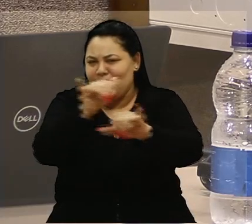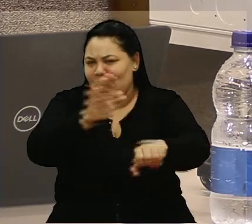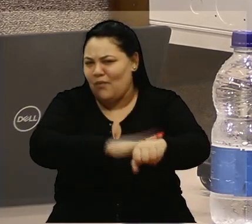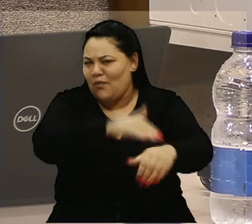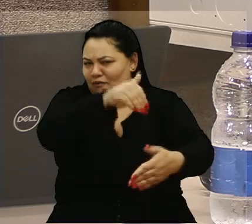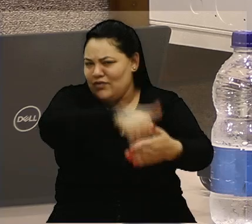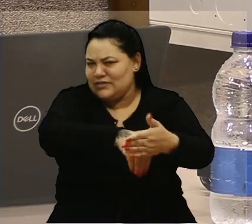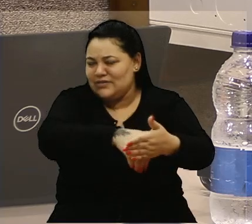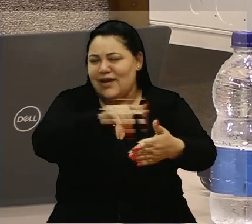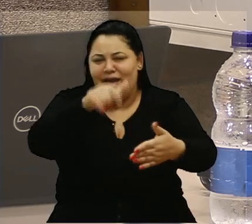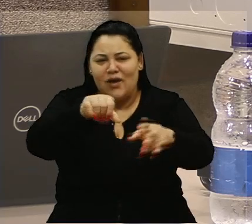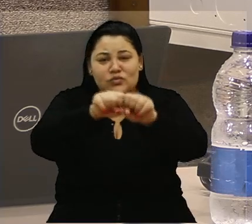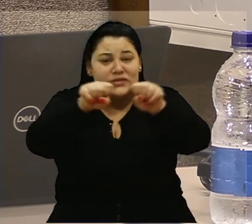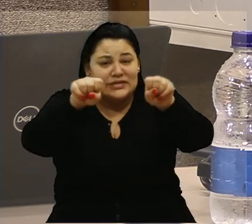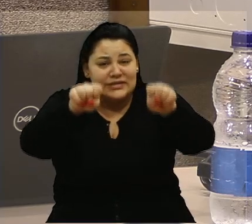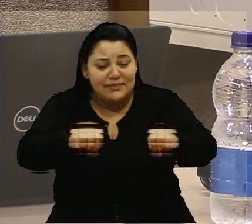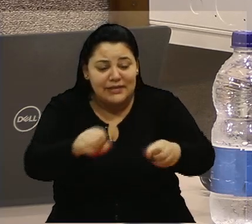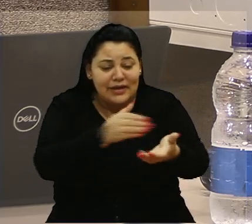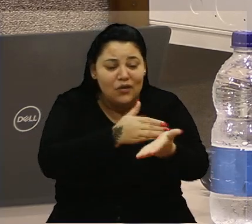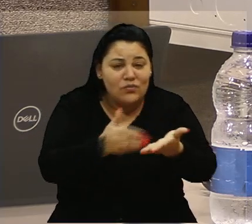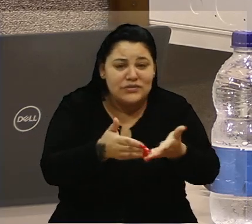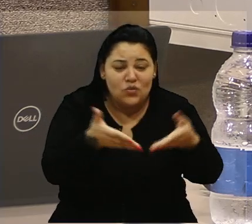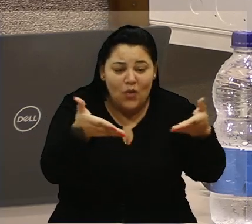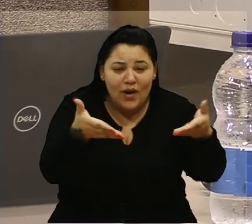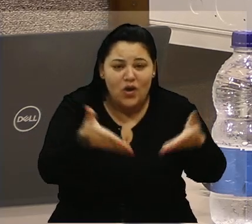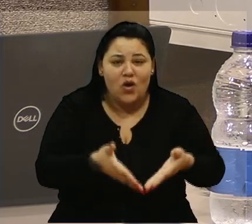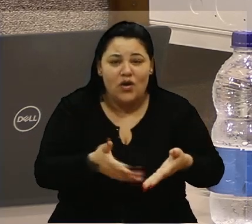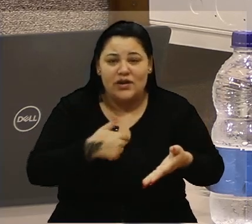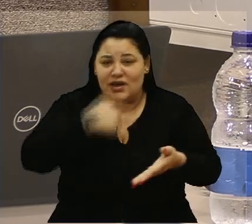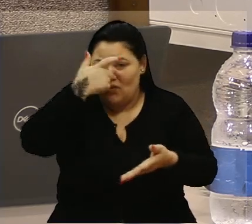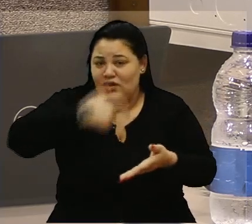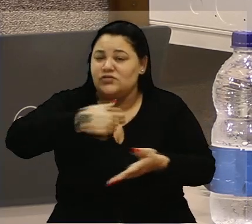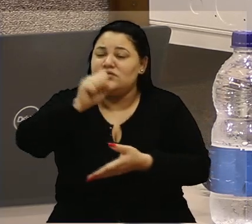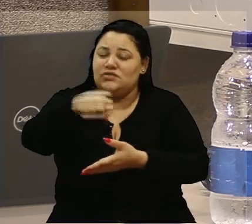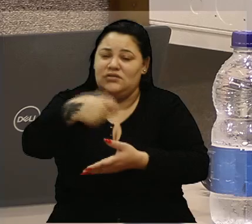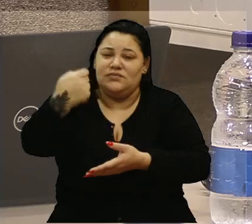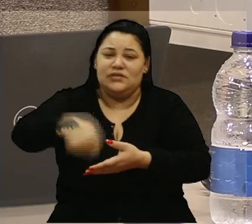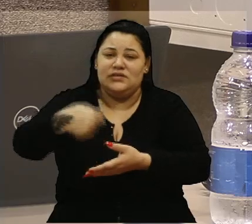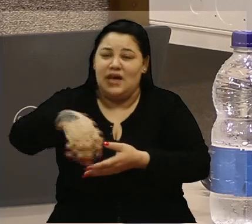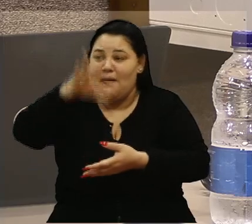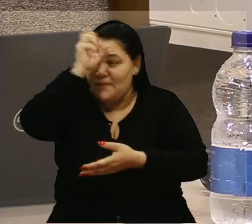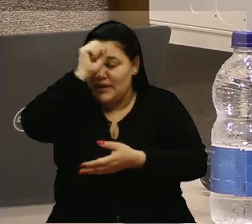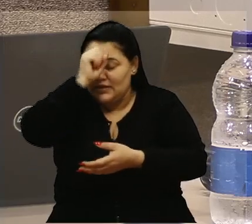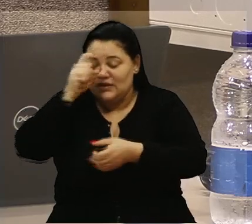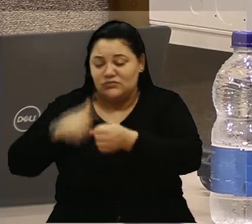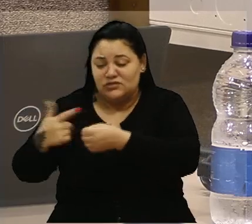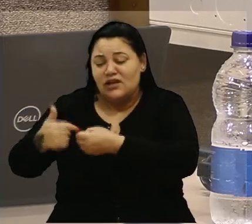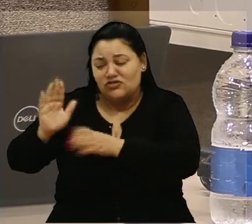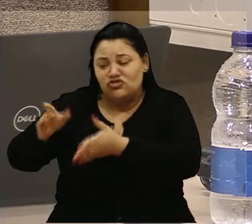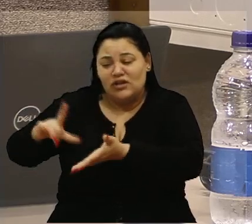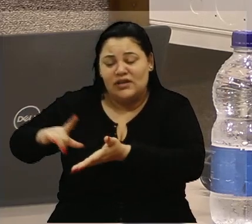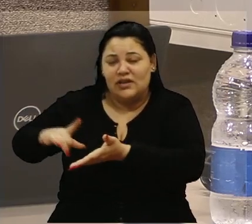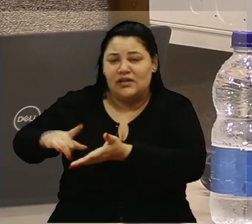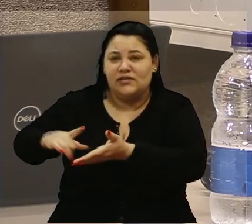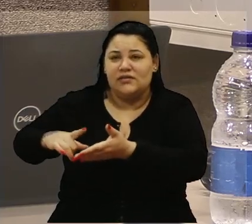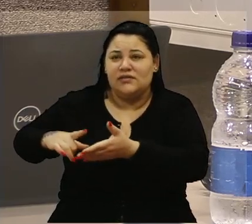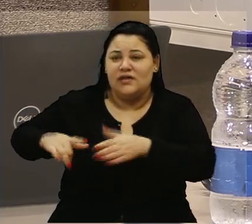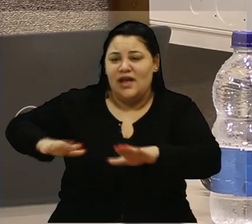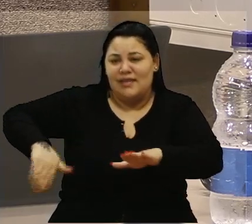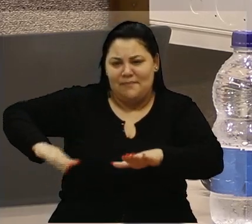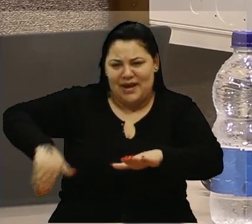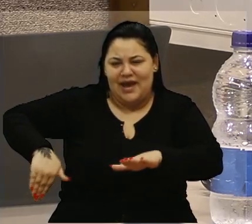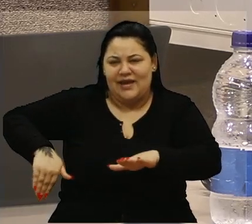um sistema que está sendo implantado, e eu acho que tem que se aprender com as cidades que já têm. Eu conheço de Arroio do Sal, é